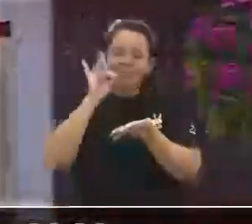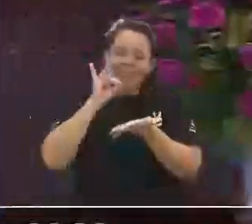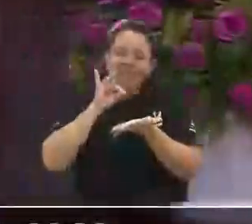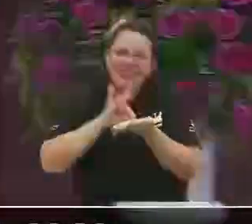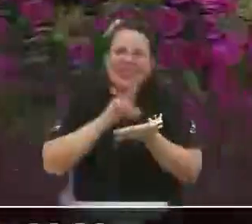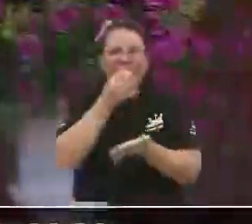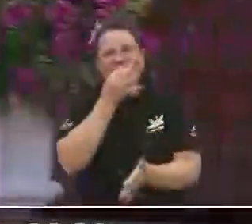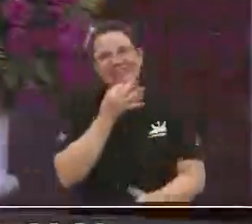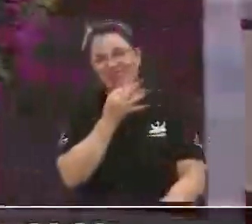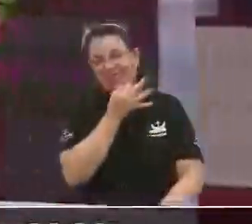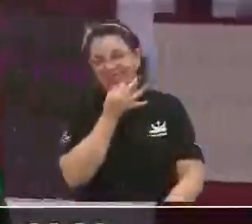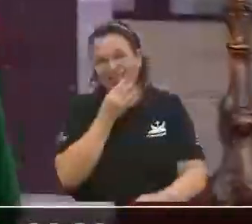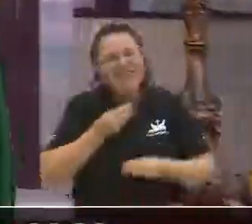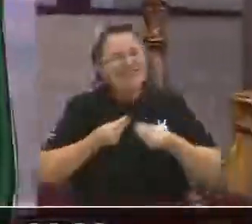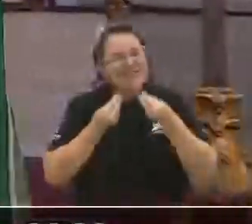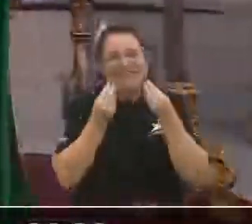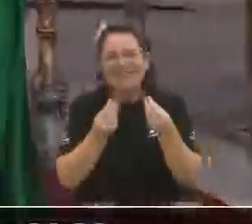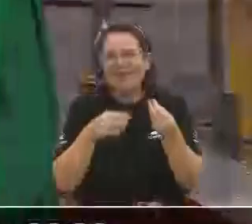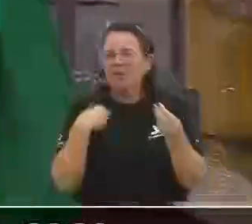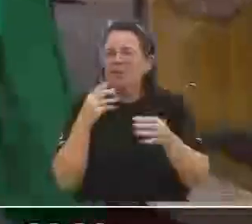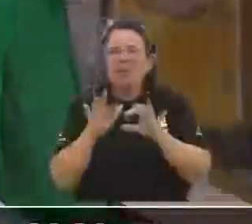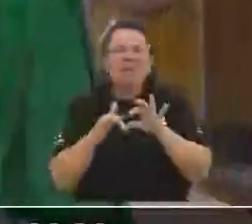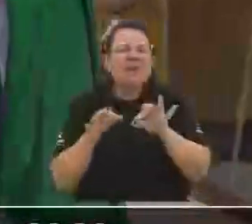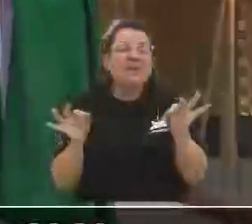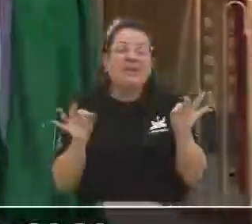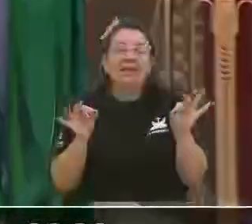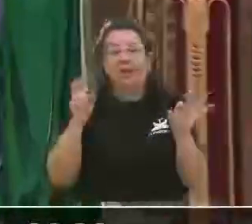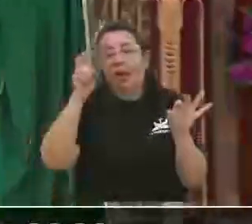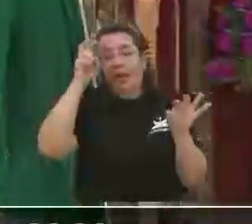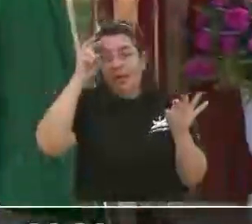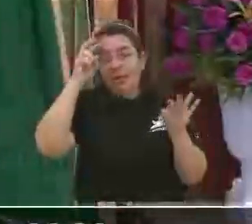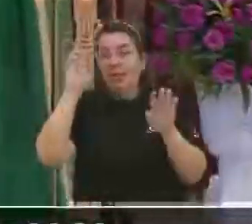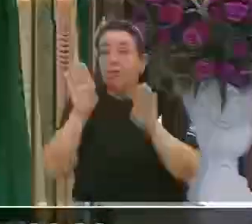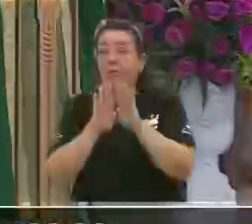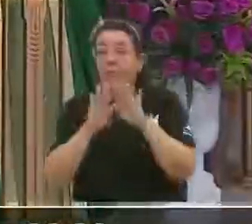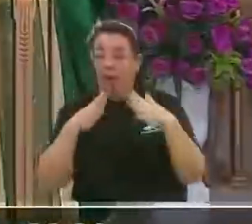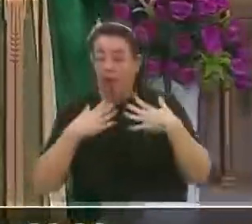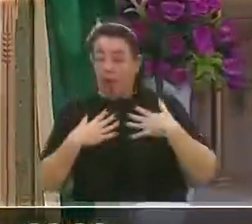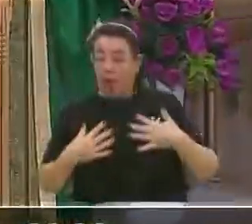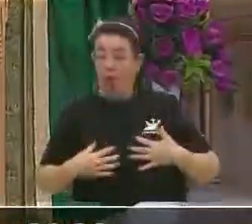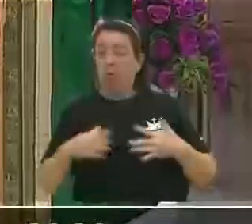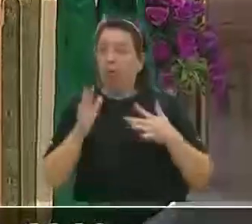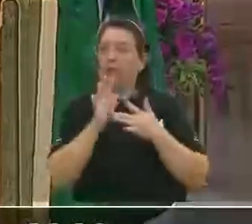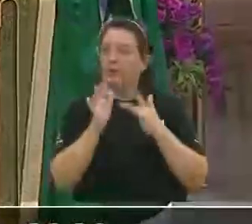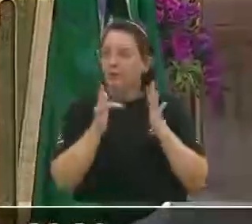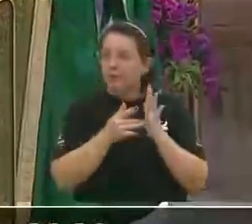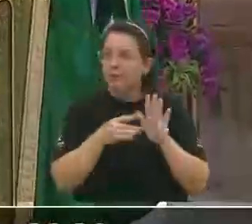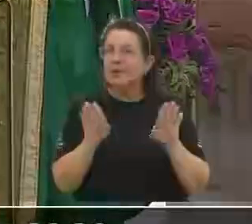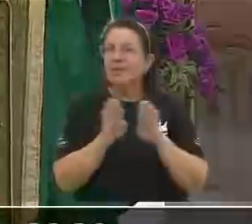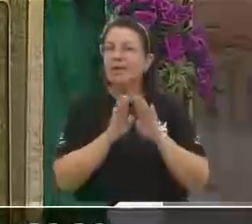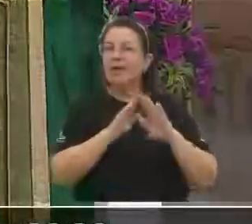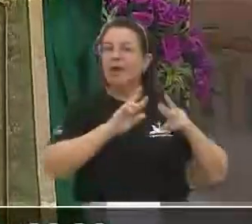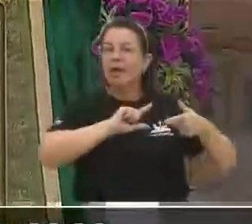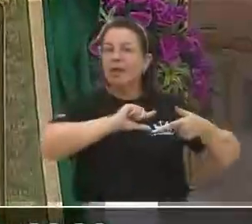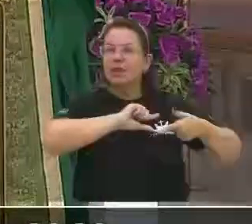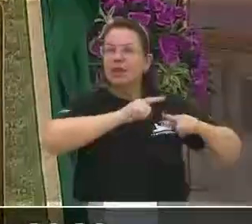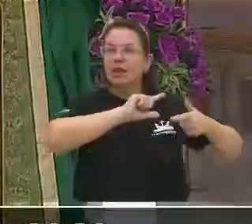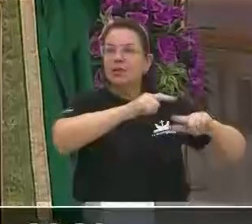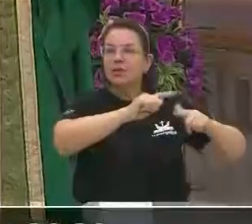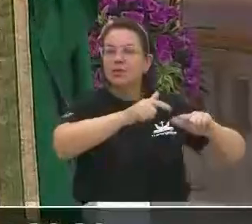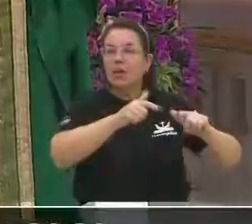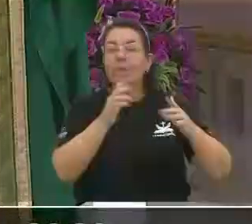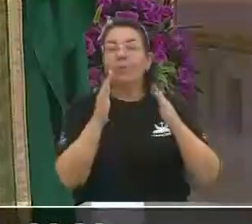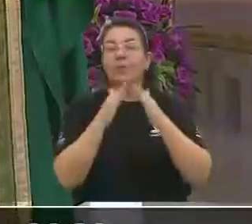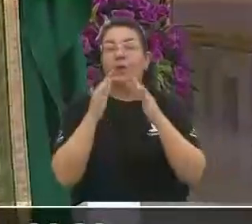Eucaristia na quinta-feira celebramos corpos triste e a tradição da igreja que